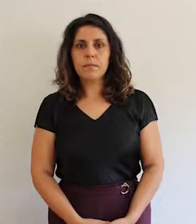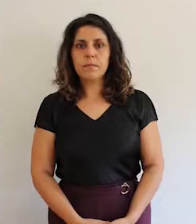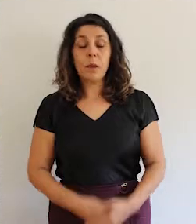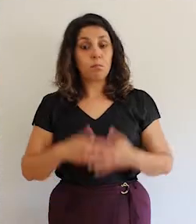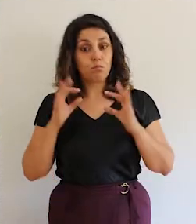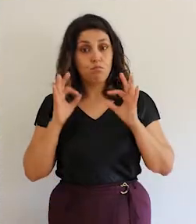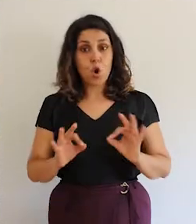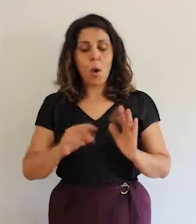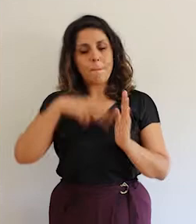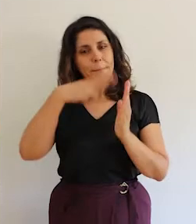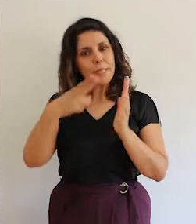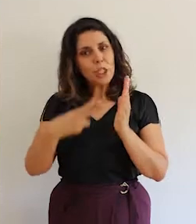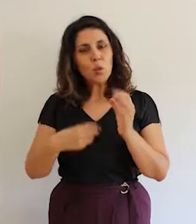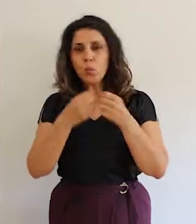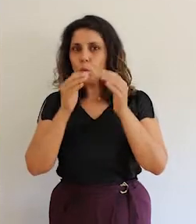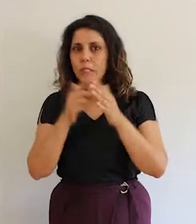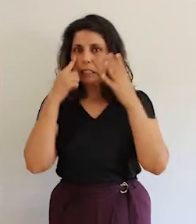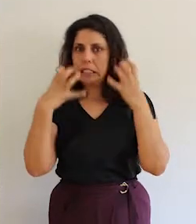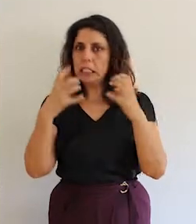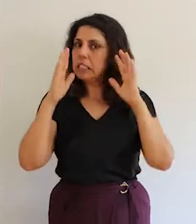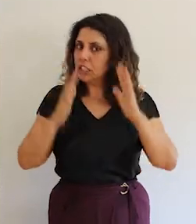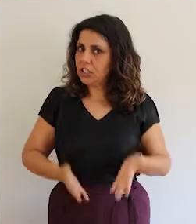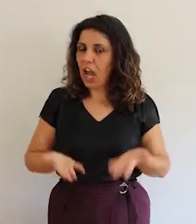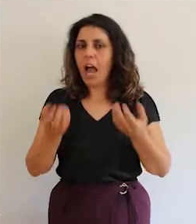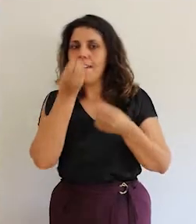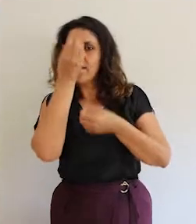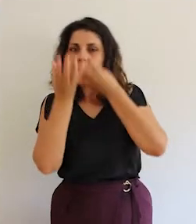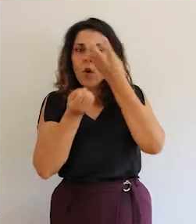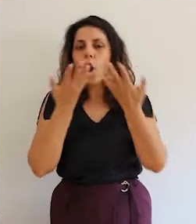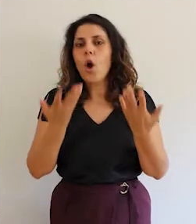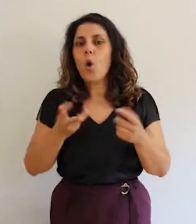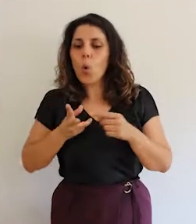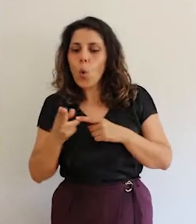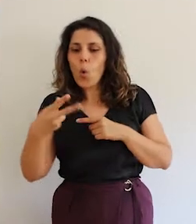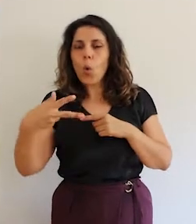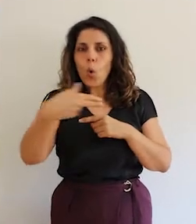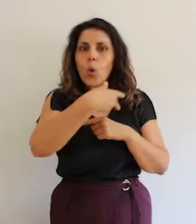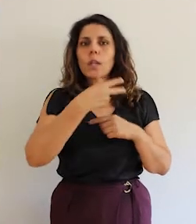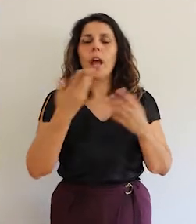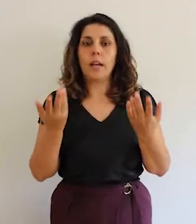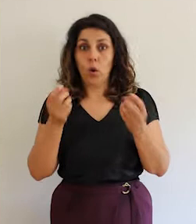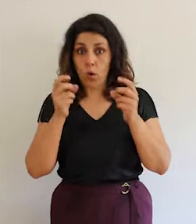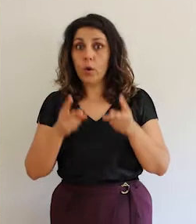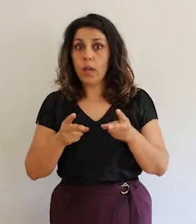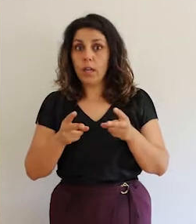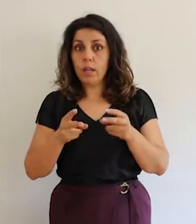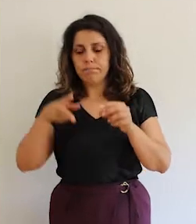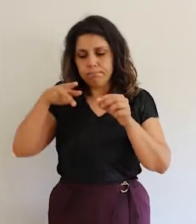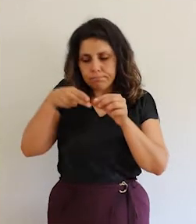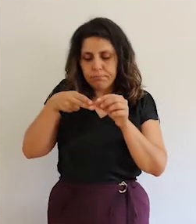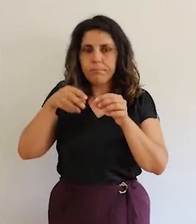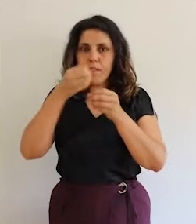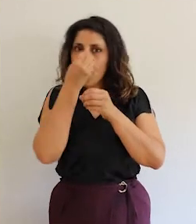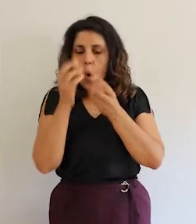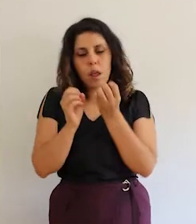Agora que terminamos de pintar as rosas, já estão secas, vamos recortar assim, cada pétala assim um bocadinho desta aqui, que é para fazermos